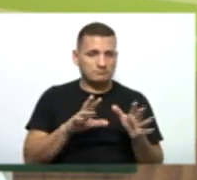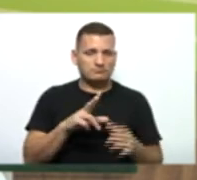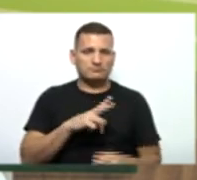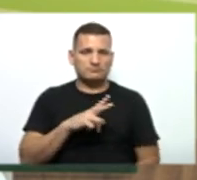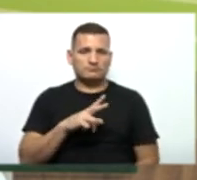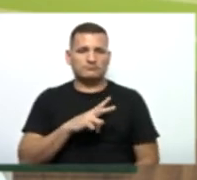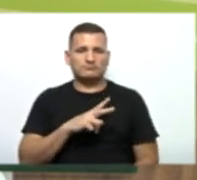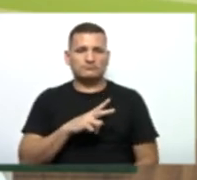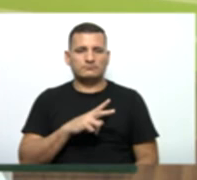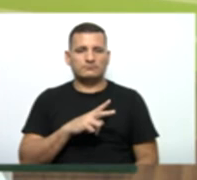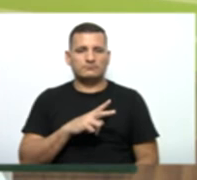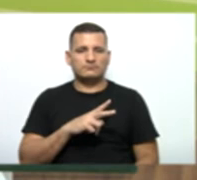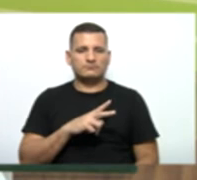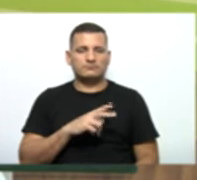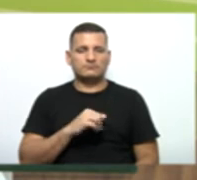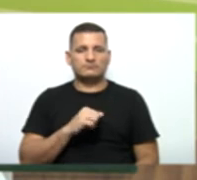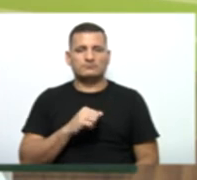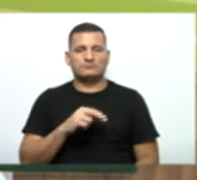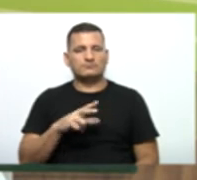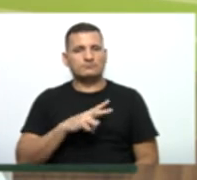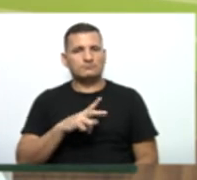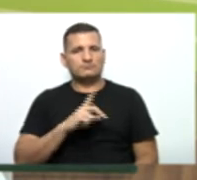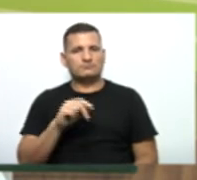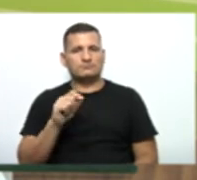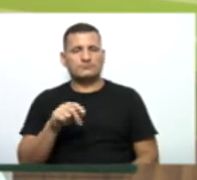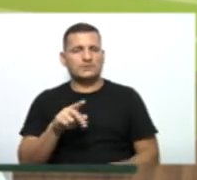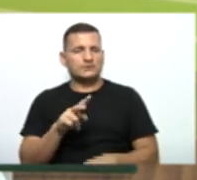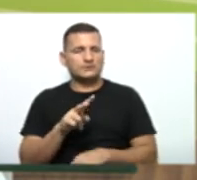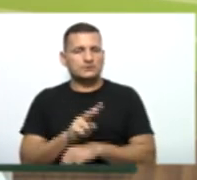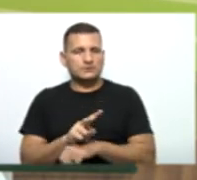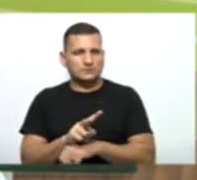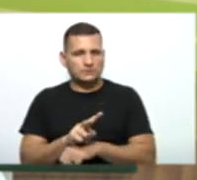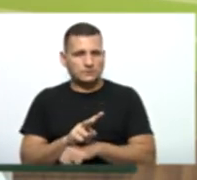prática. O privado é questão de segurança.